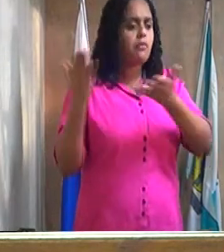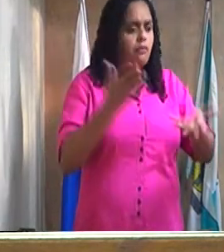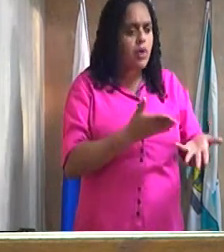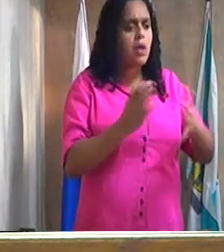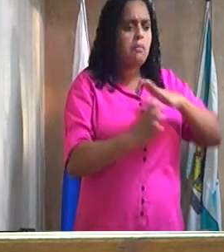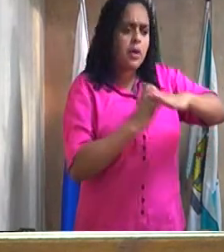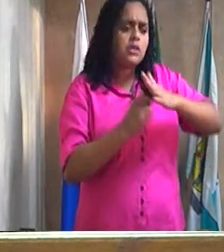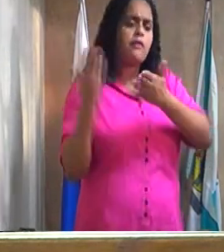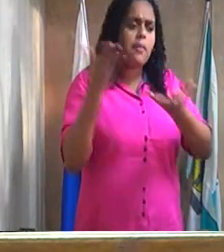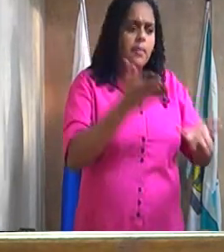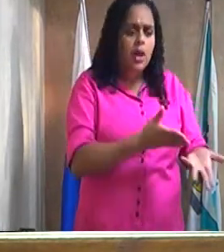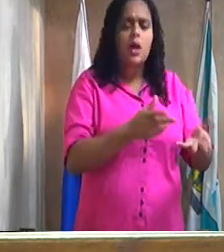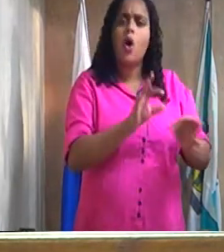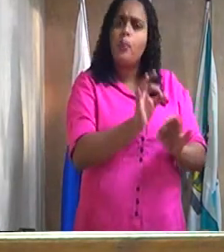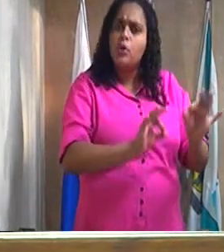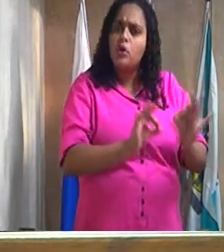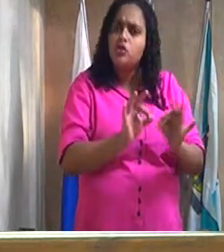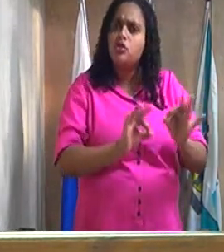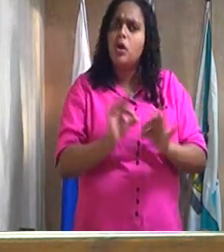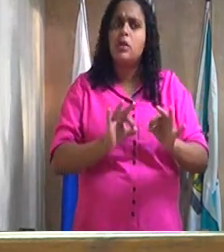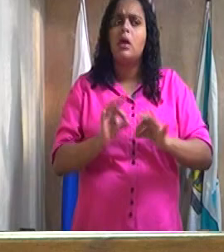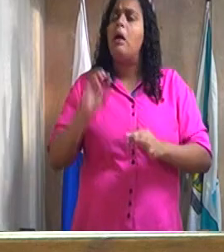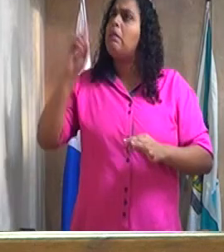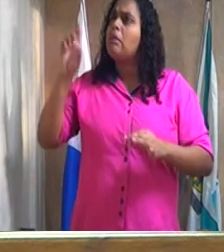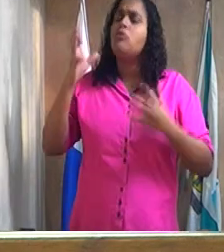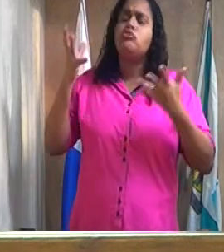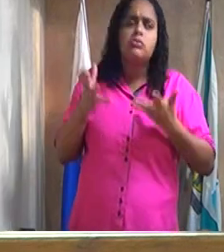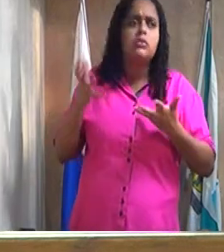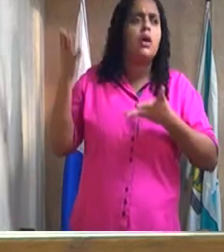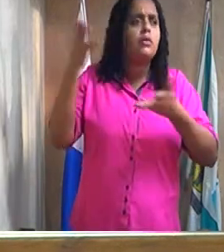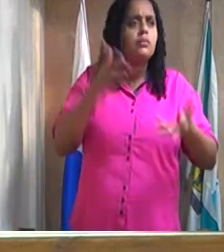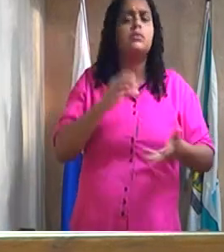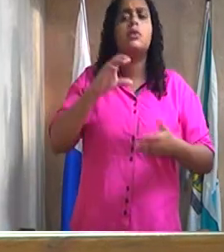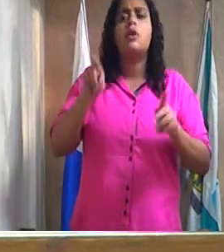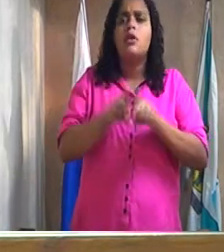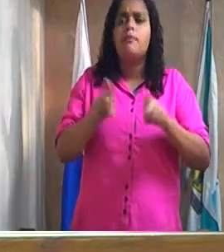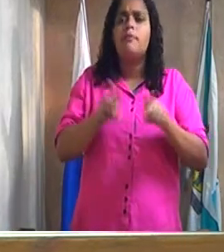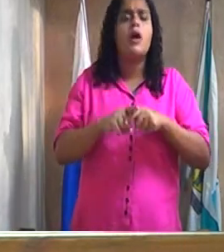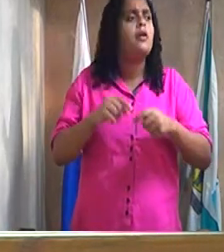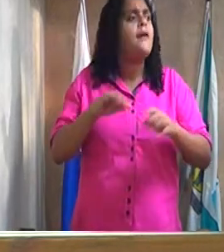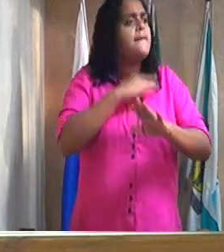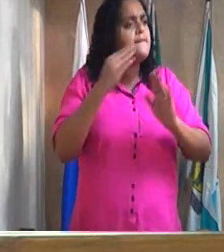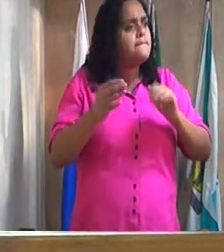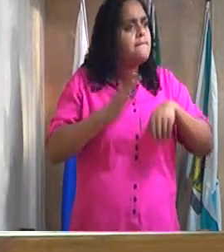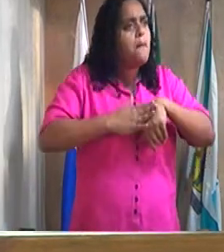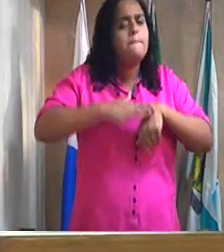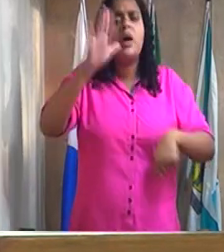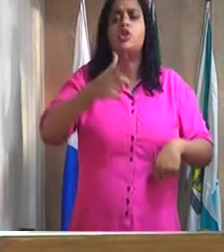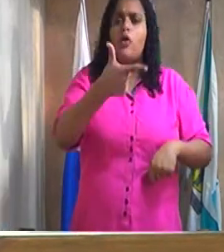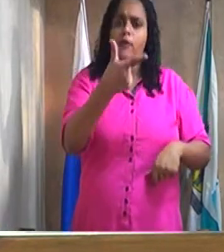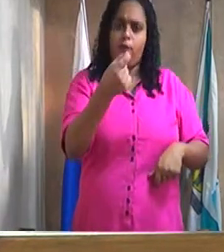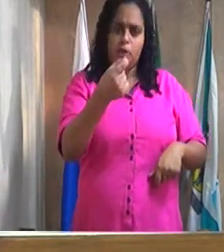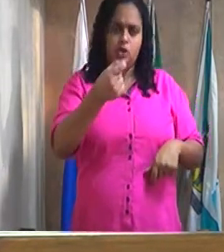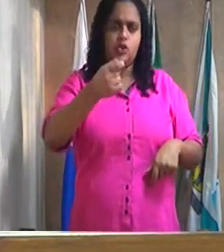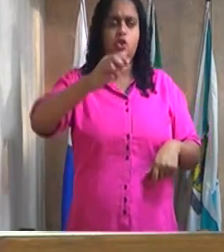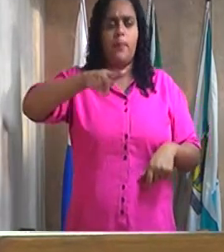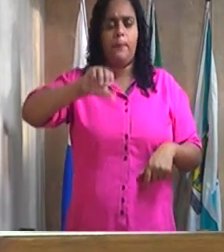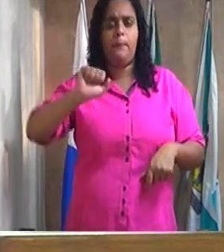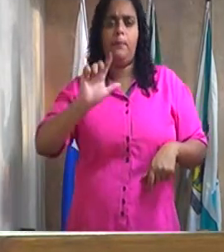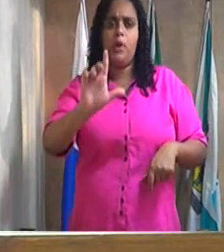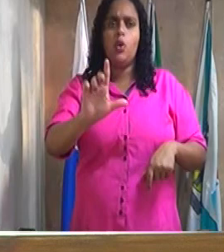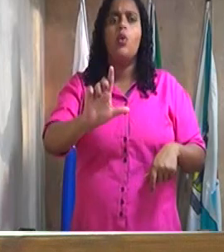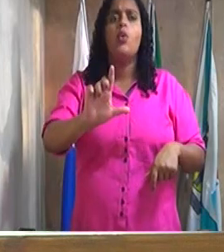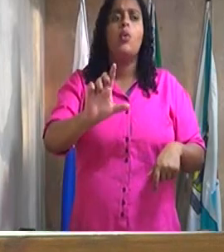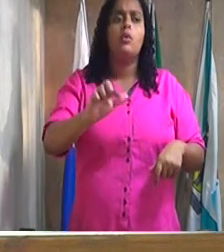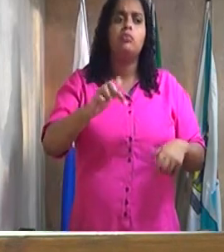unanimidade nesse projeto, se Deus quiser, em breve vai viabilizar mais de 20 mil empregos para